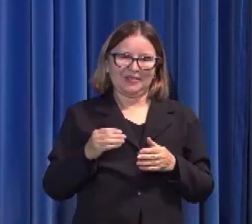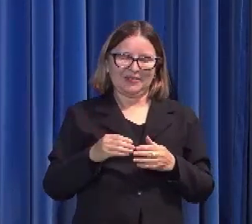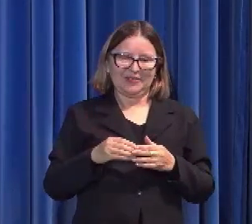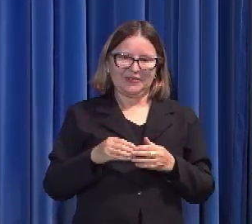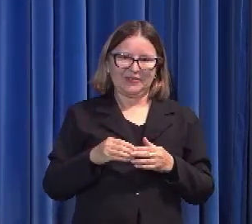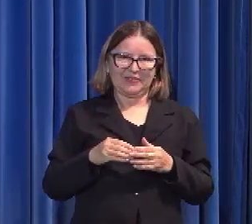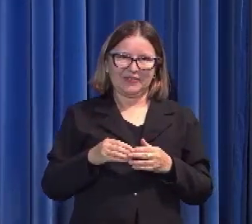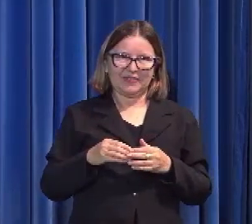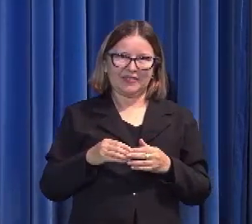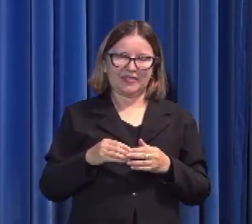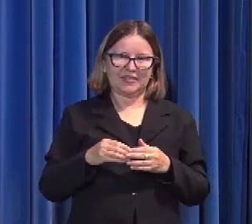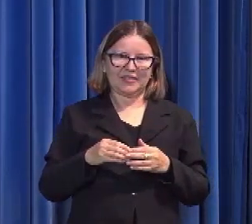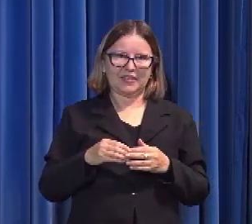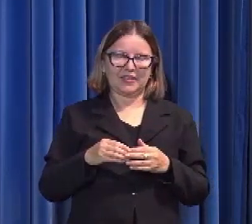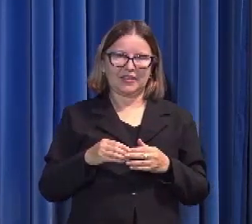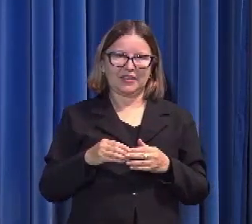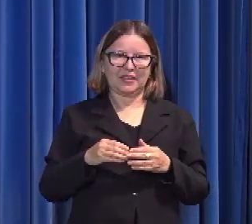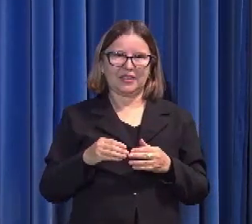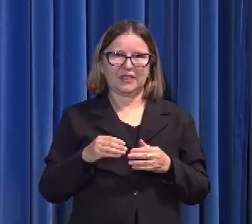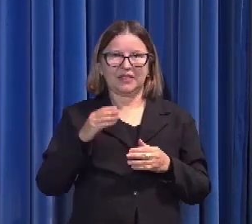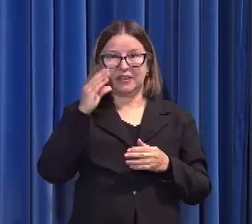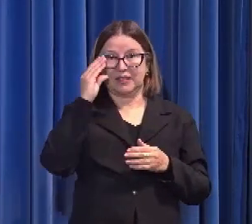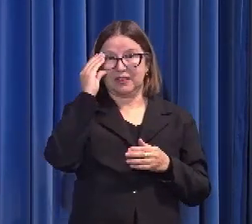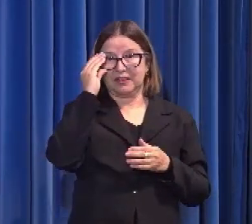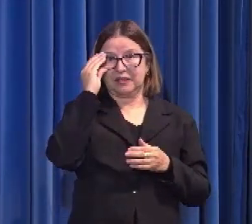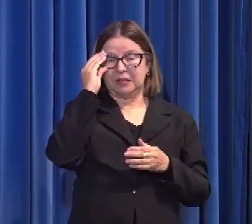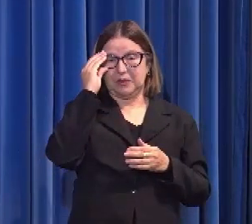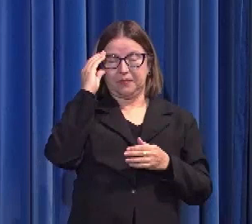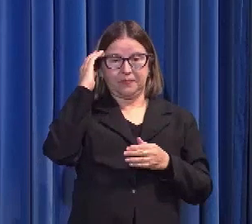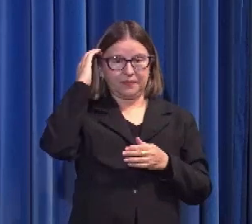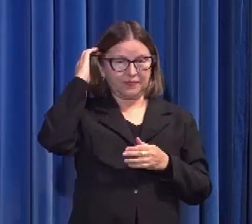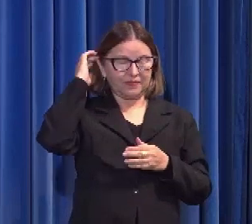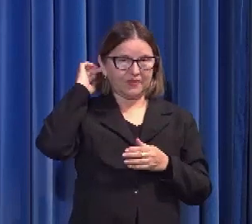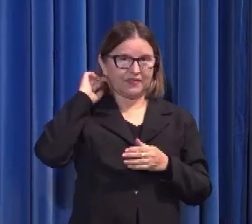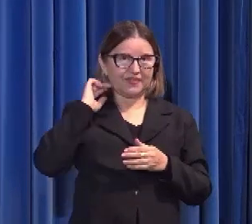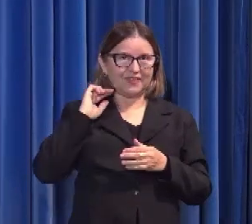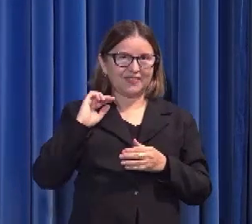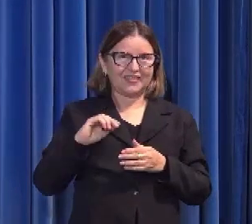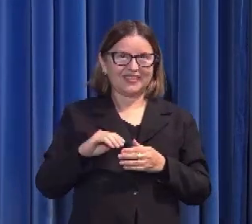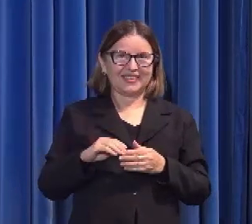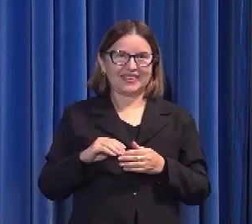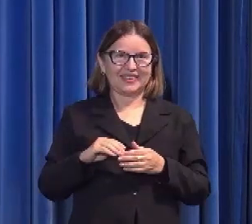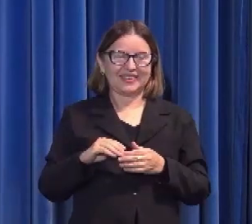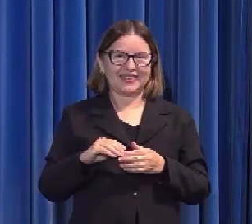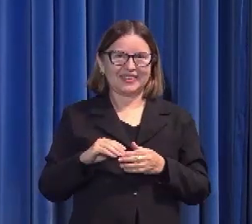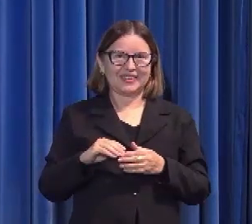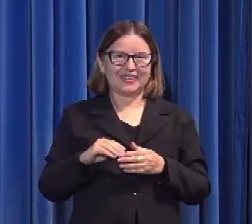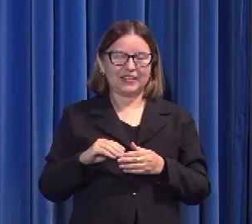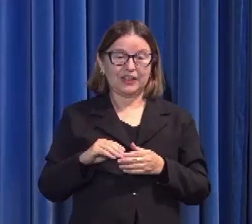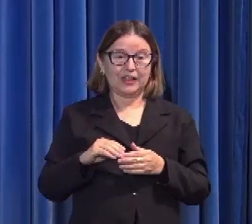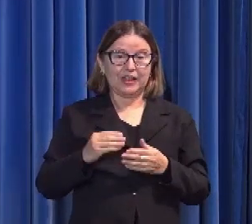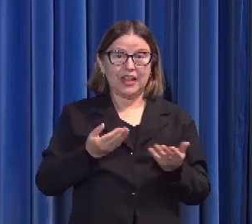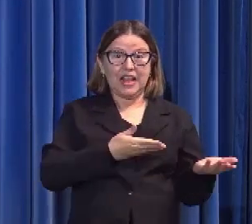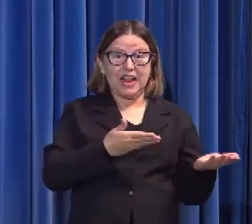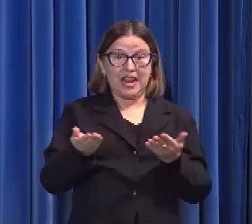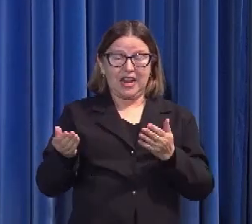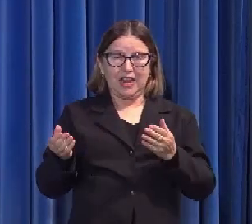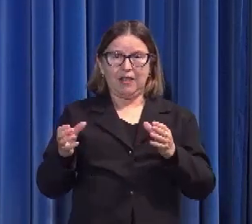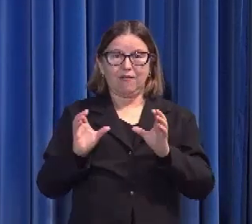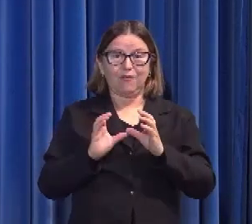o rei de Israel disse a somos matar disse não se agora vai preparar um banquete para